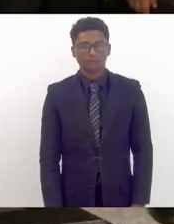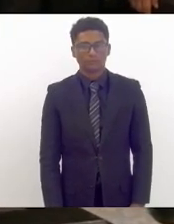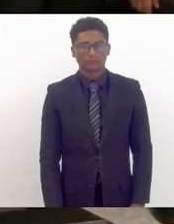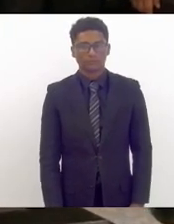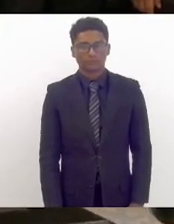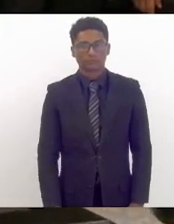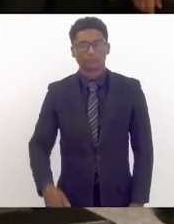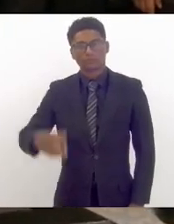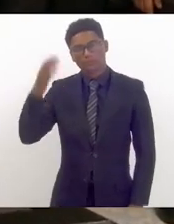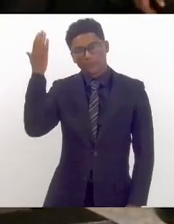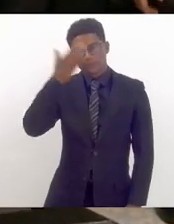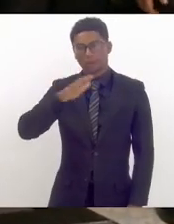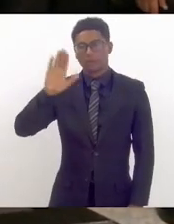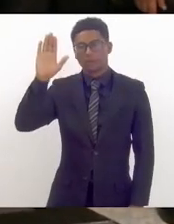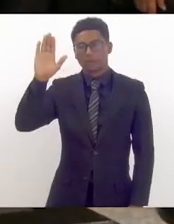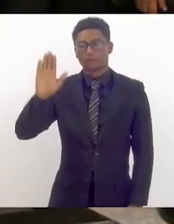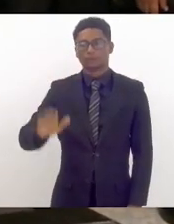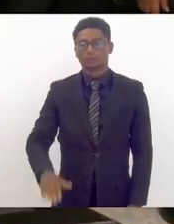Assim eu prometo.